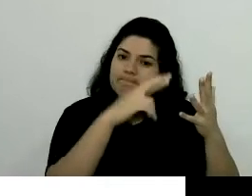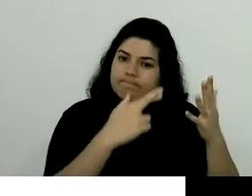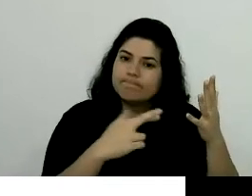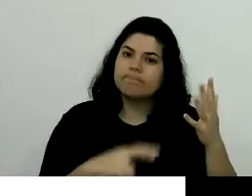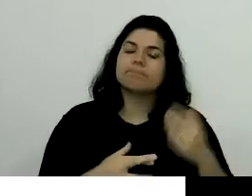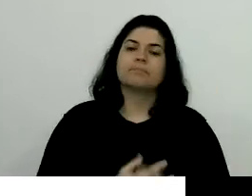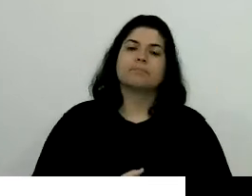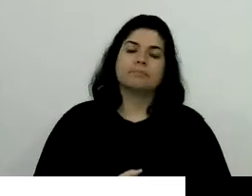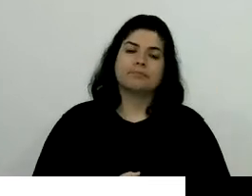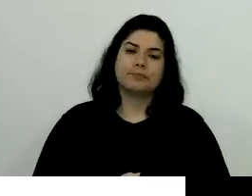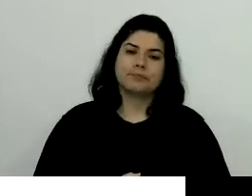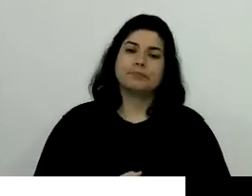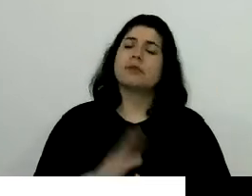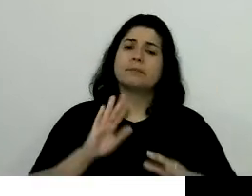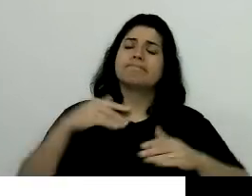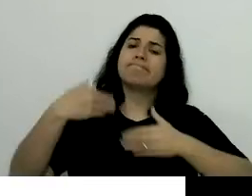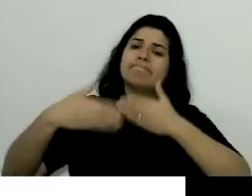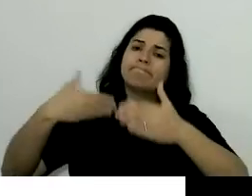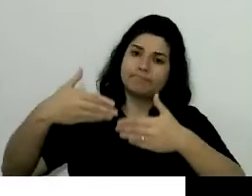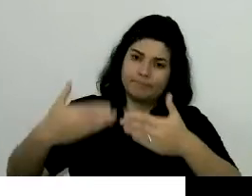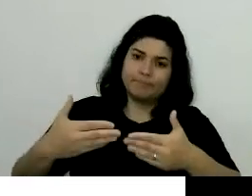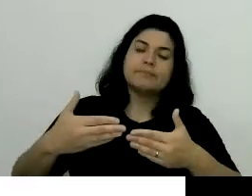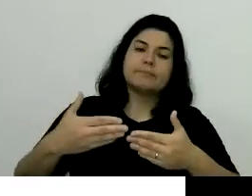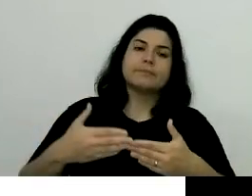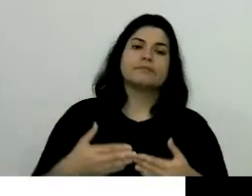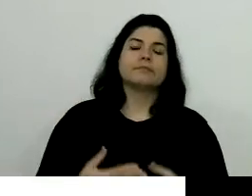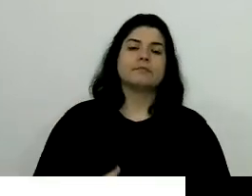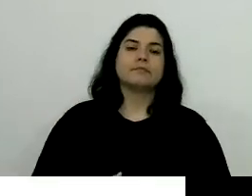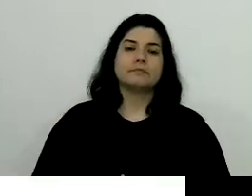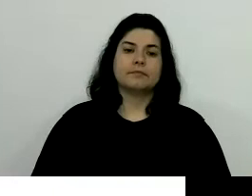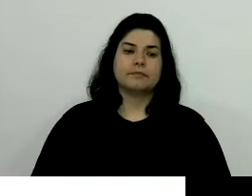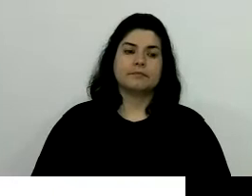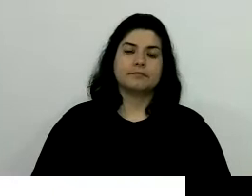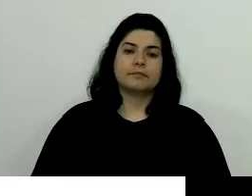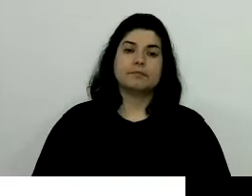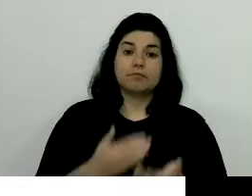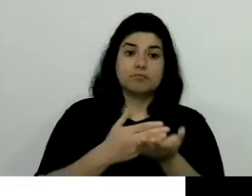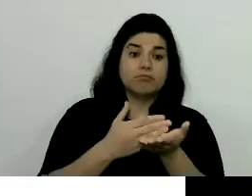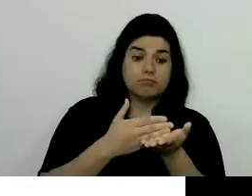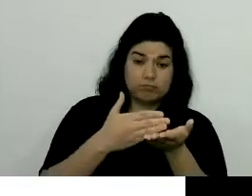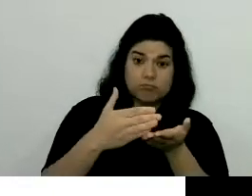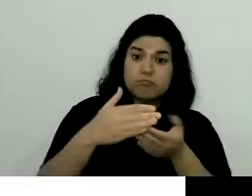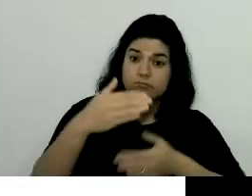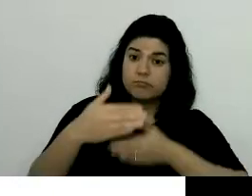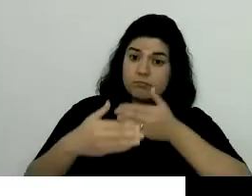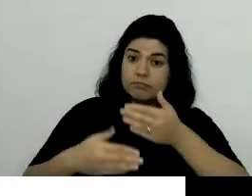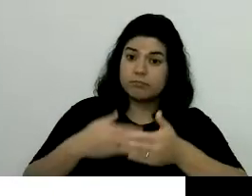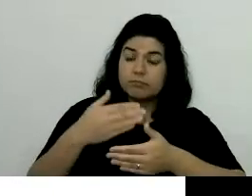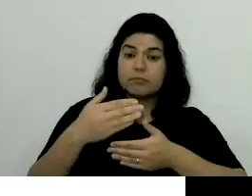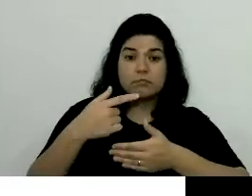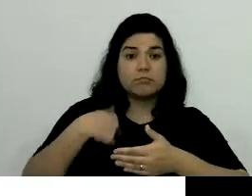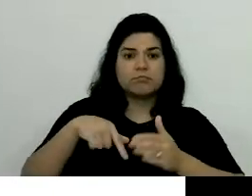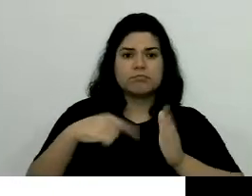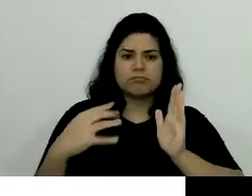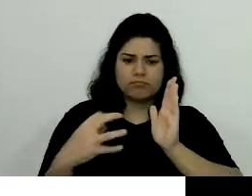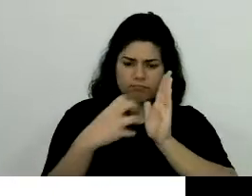Mas, ao longo desse processo, no começo, na verdade, desse processo, quando nós cadastramos